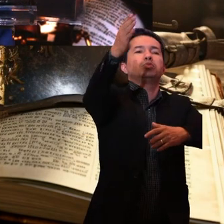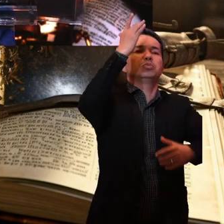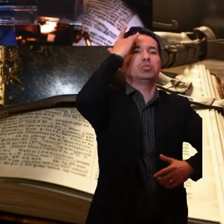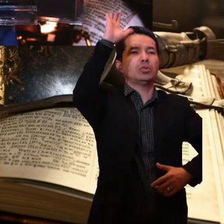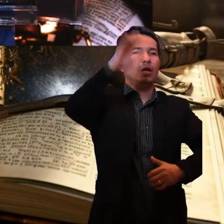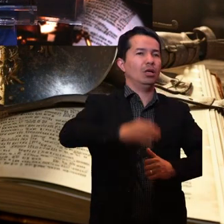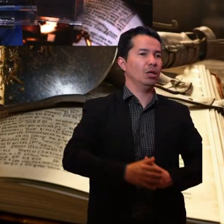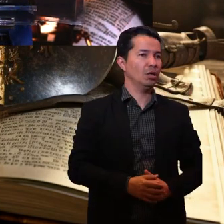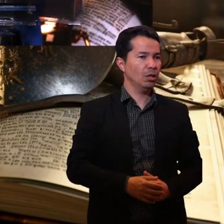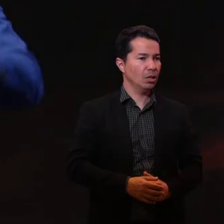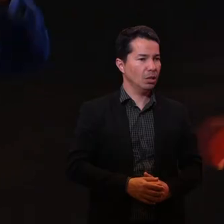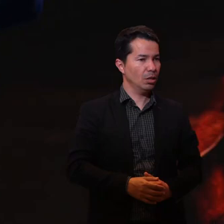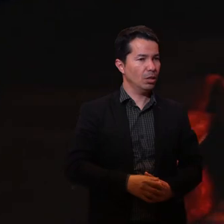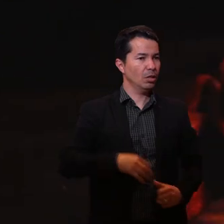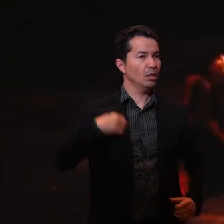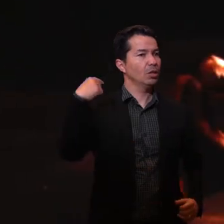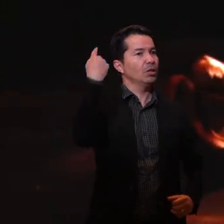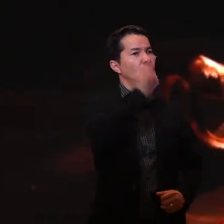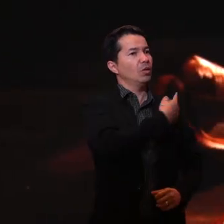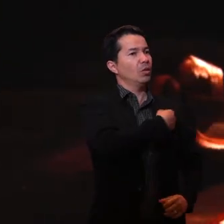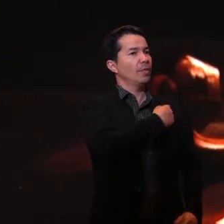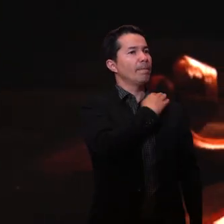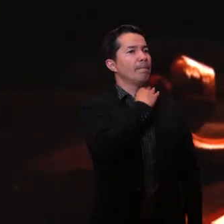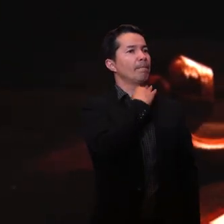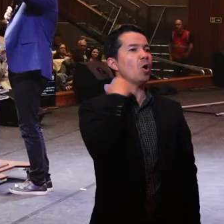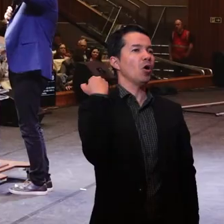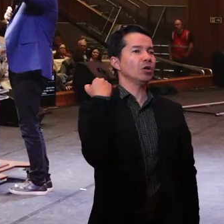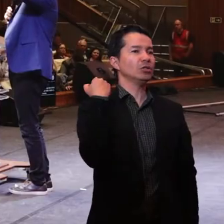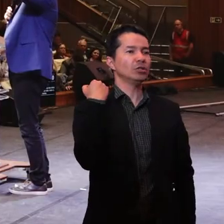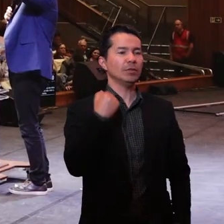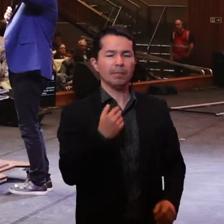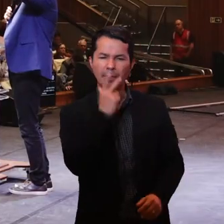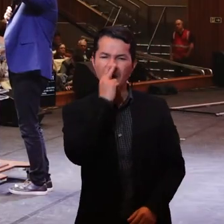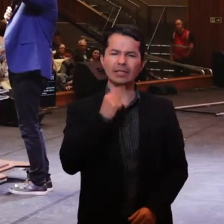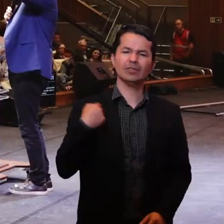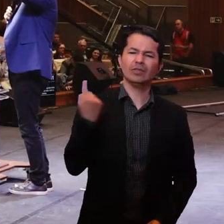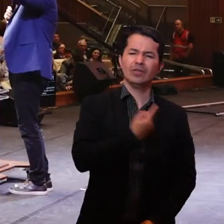mortos. Você já se sentiu perdido alguma vez?